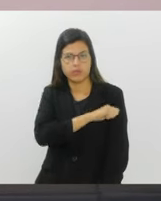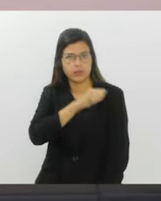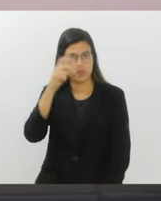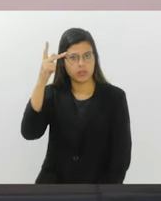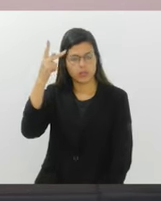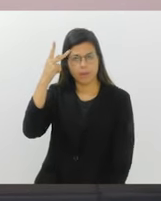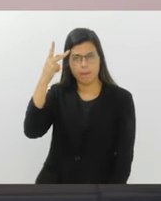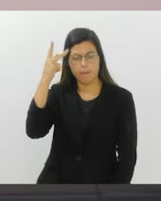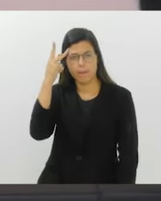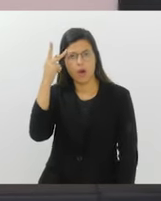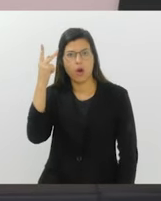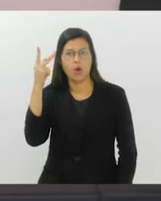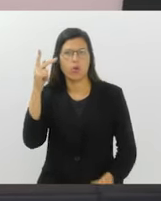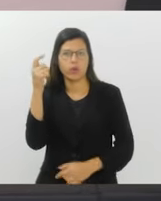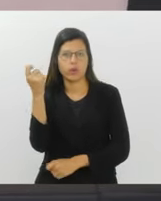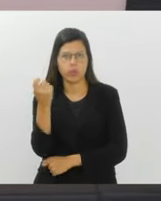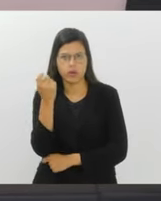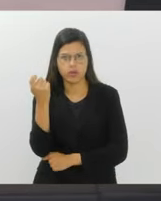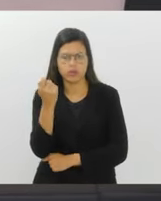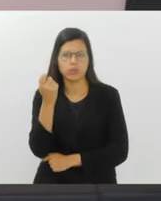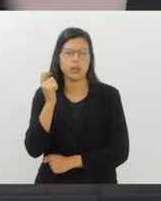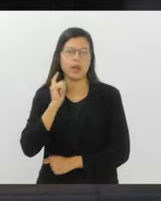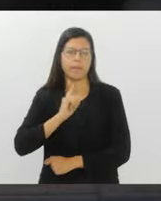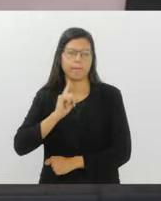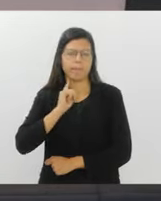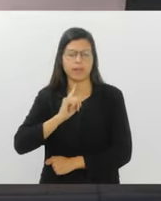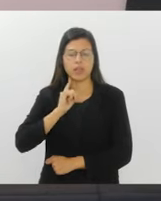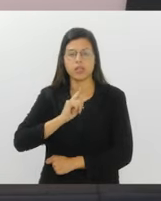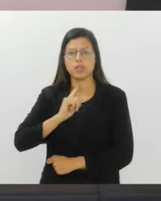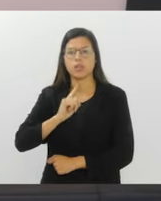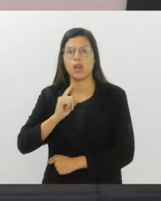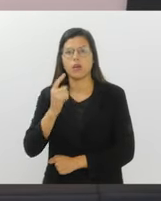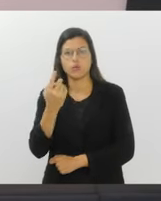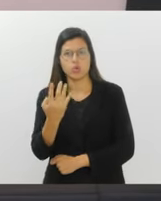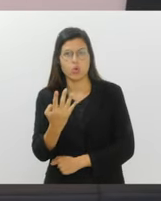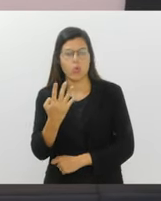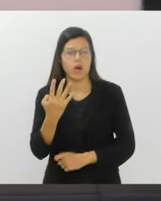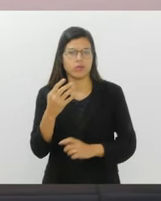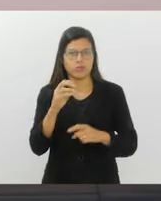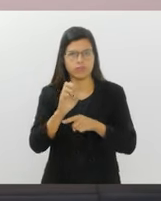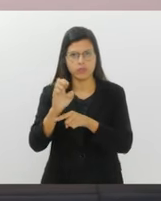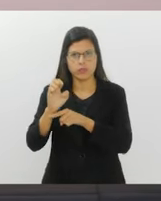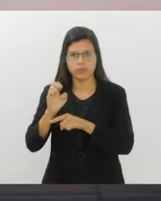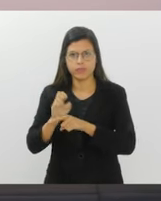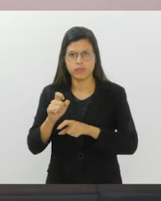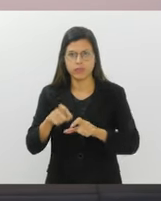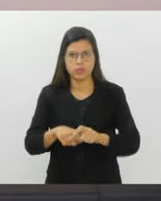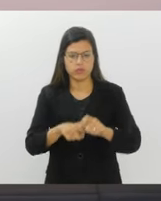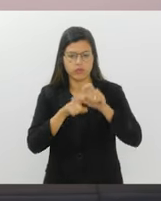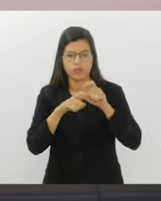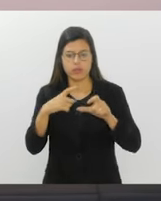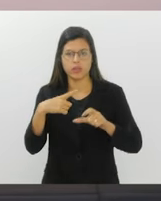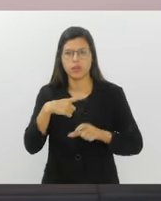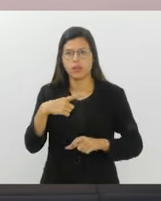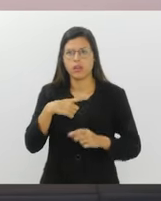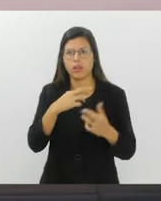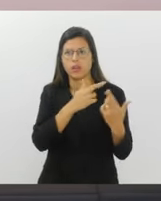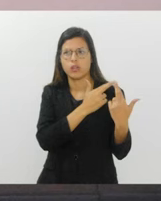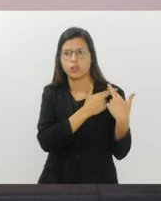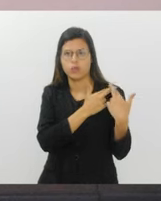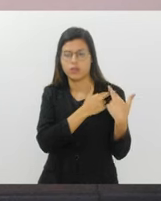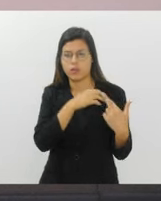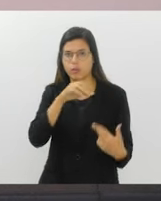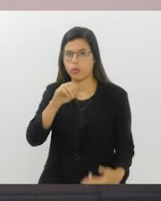Sul, são os quatro estados superendividados e que são responsáveis por 90% da